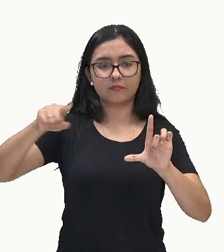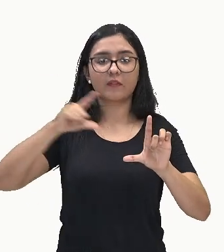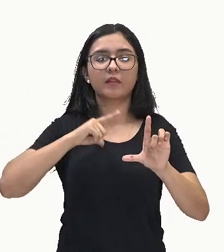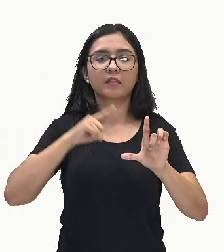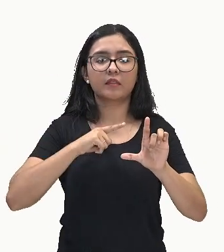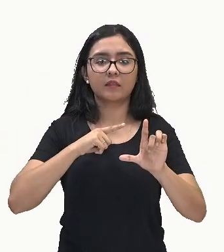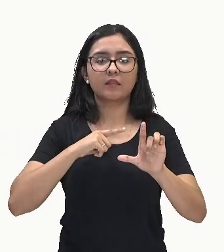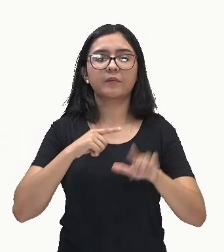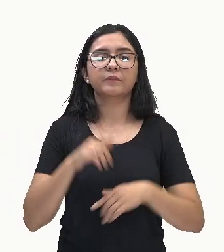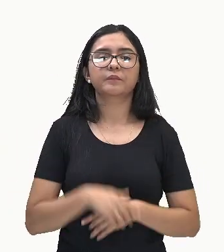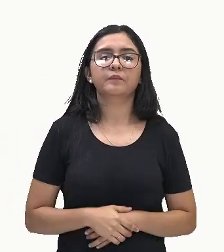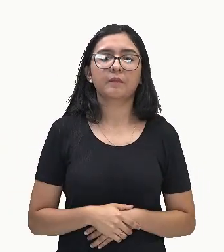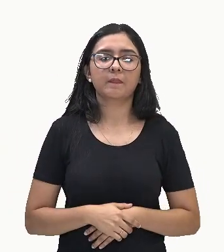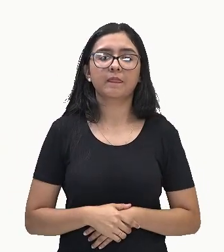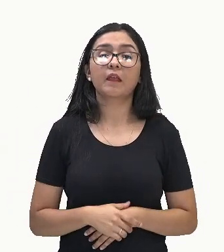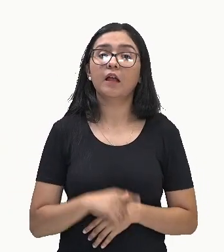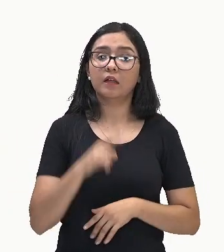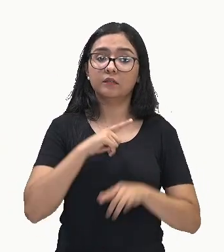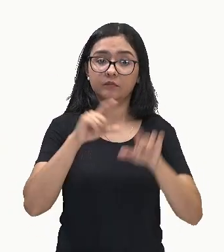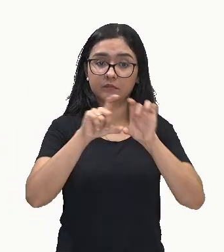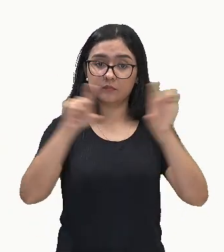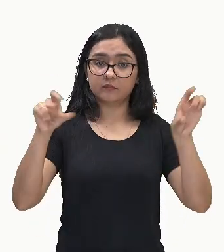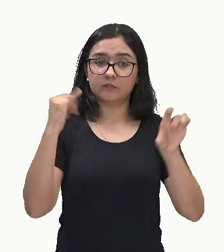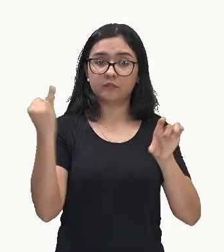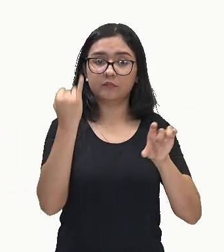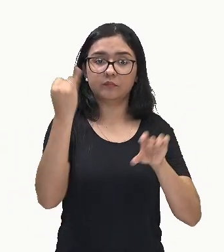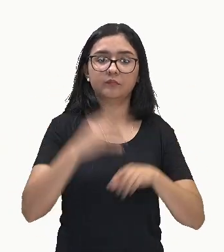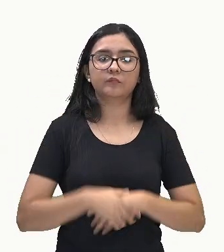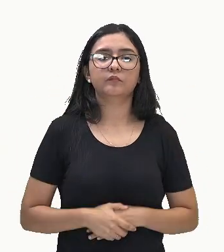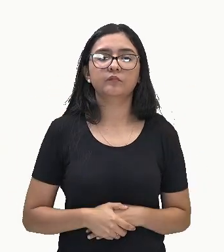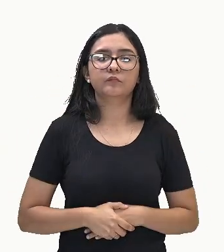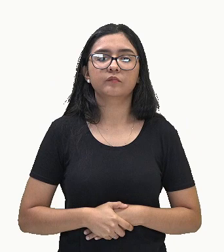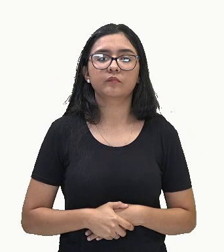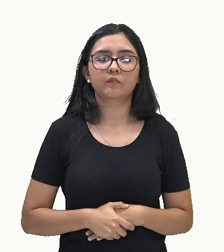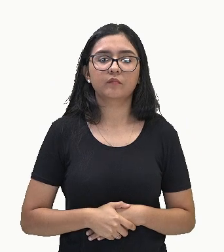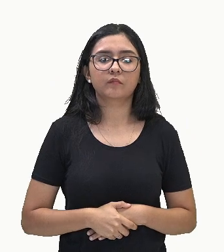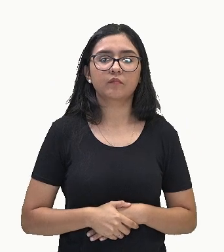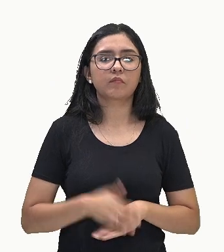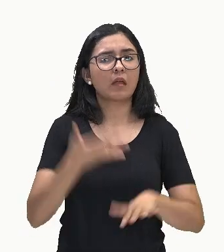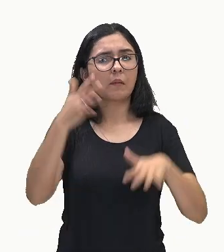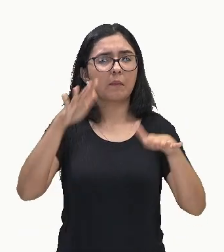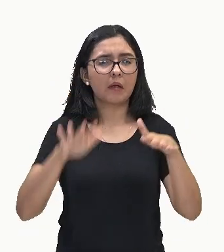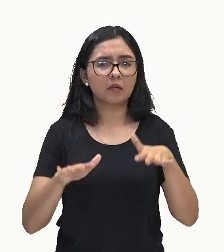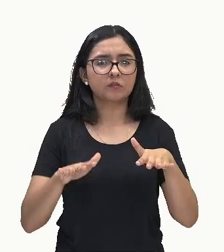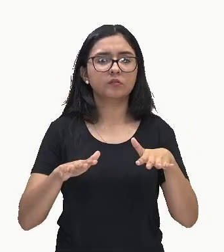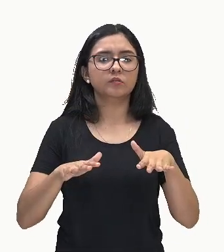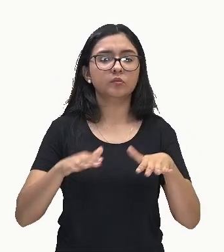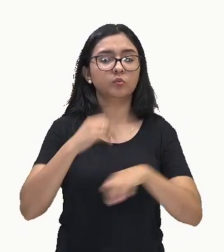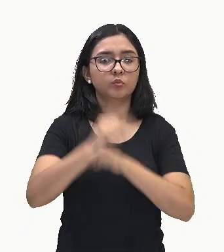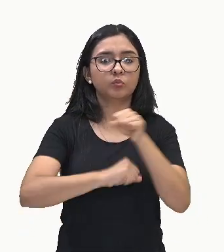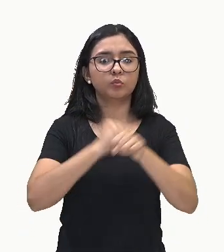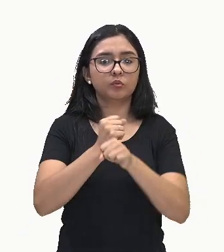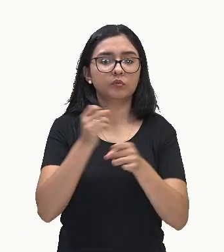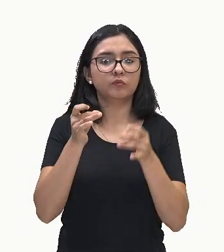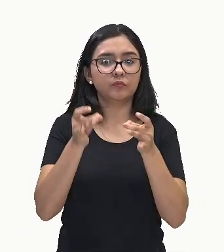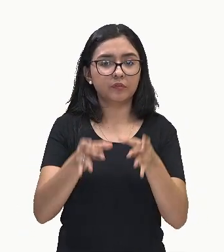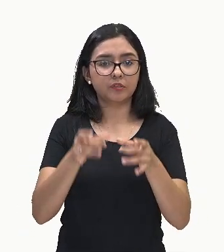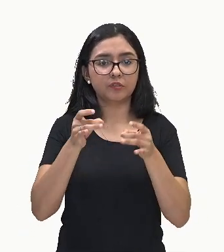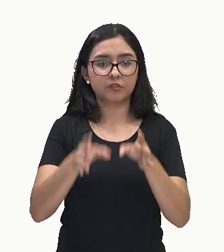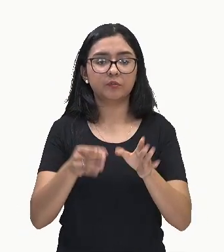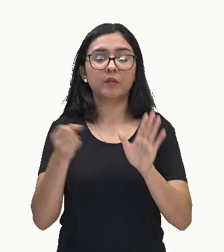a vem um comando que é importante ó a média né Ele quer saber a média anual do número de carros vendidos pela marca a